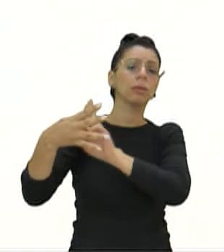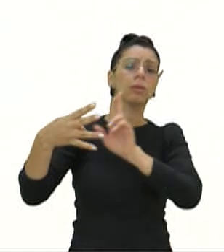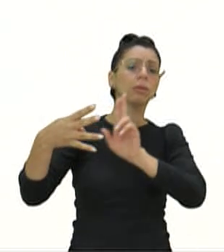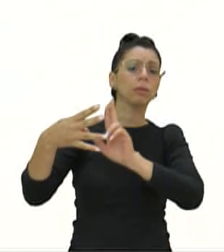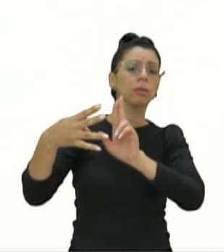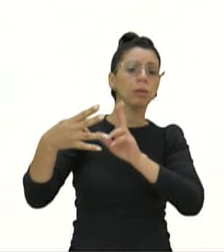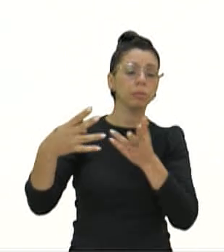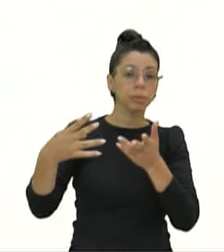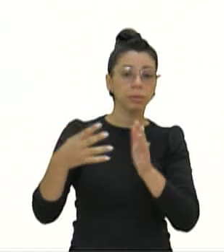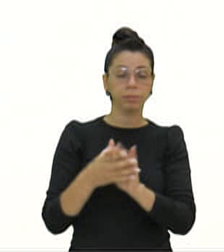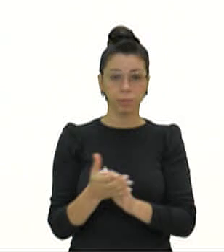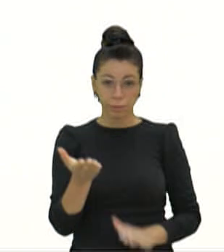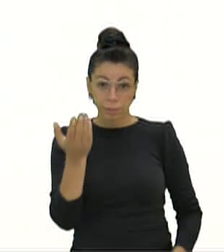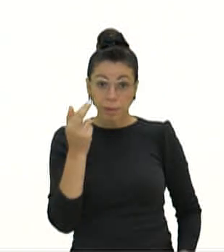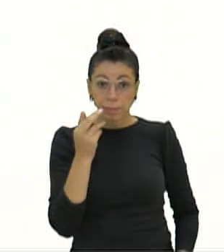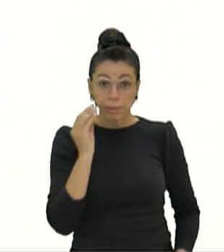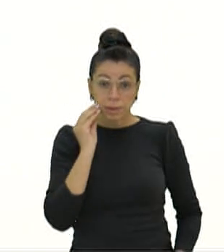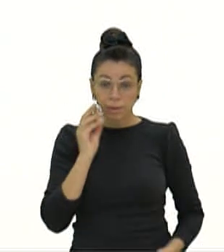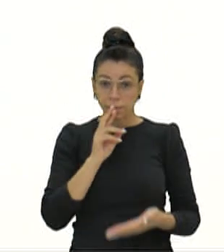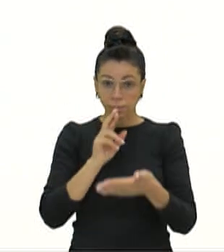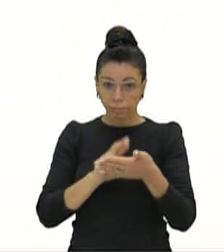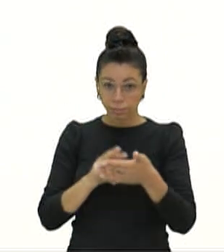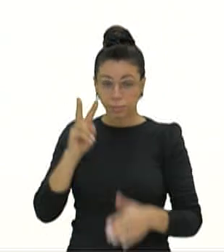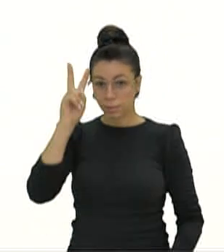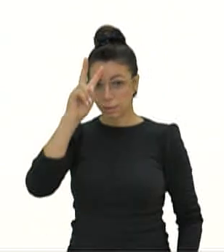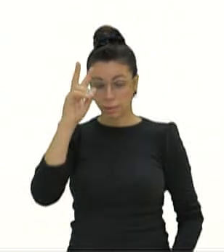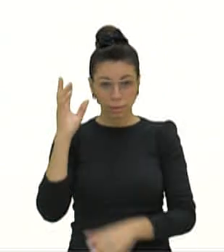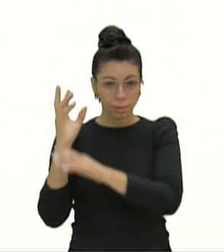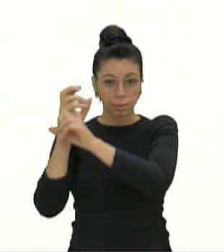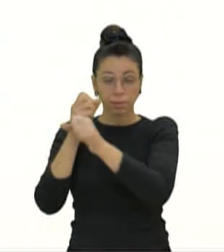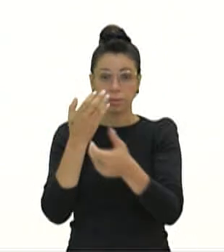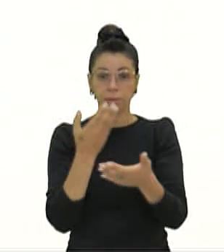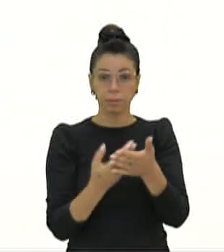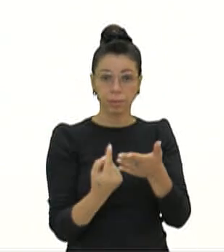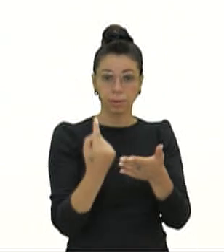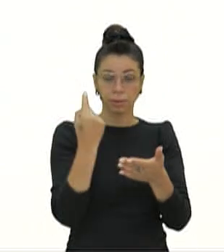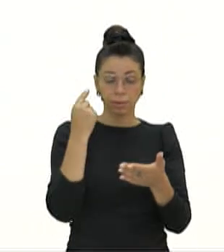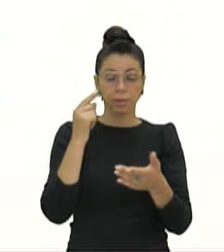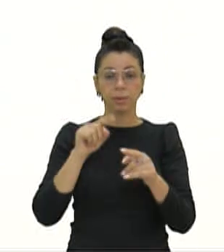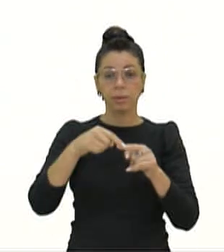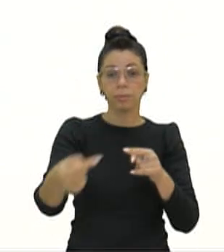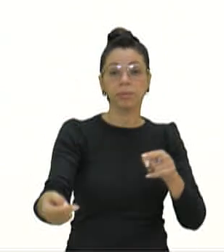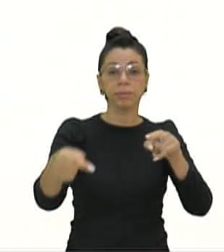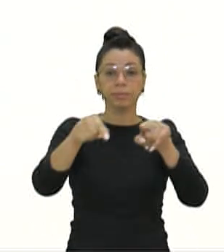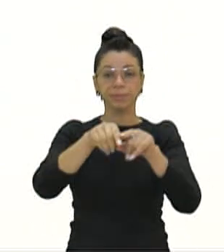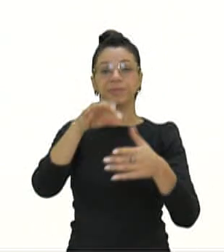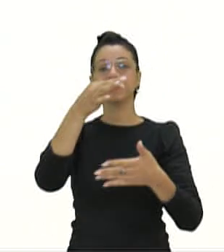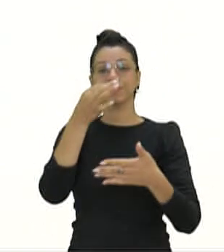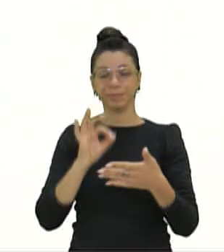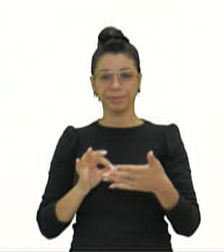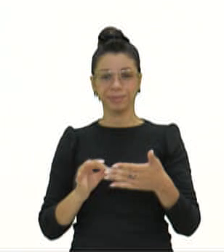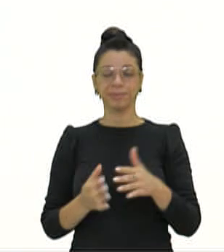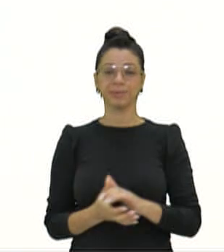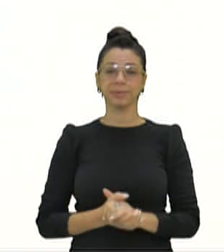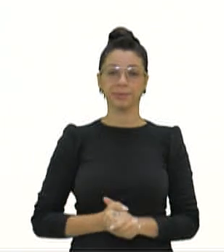denominada? Vamos lá tentar responder? Lembra das nossas aulas passadas? Eu já volto para a gente corrigir.